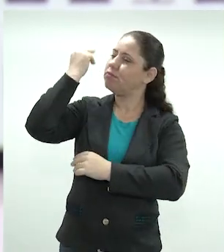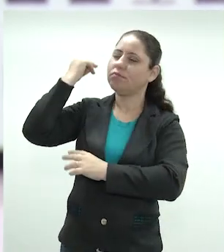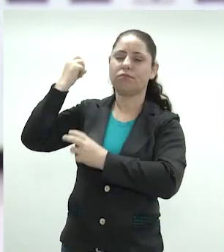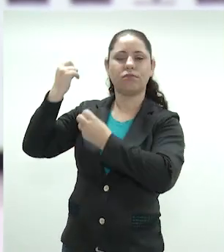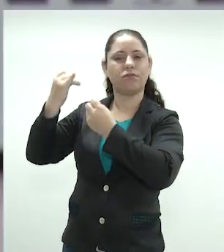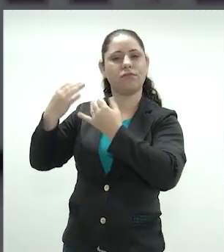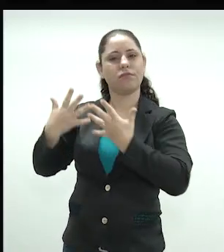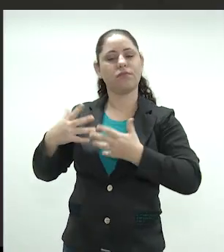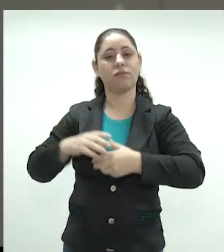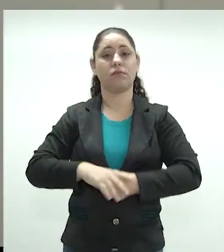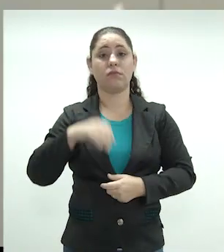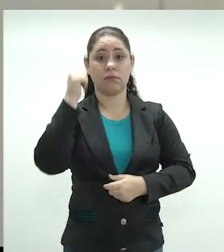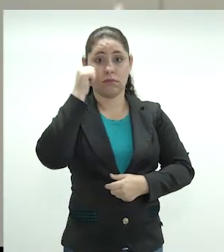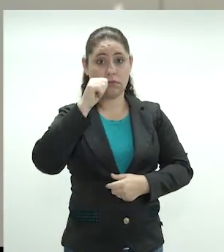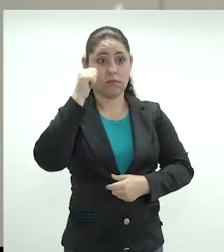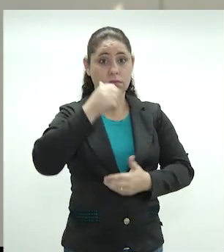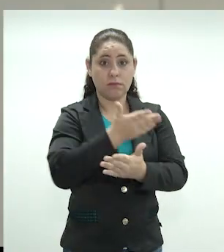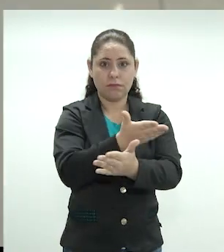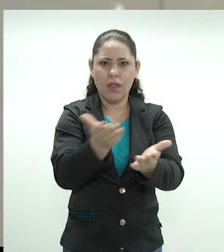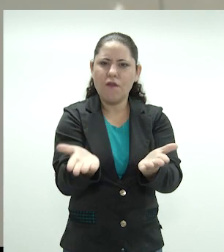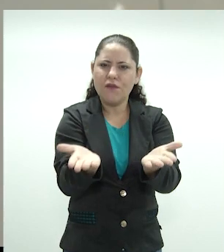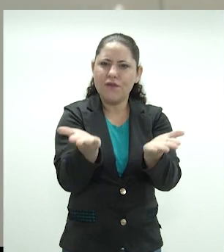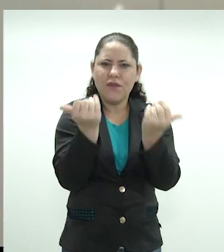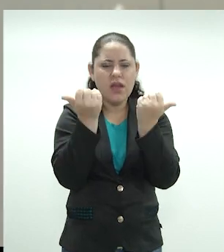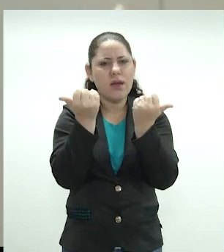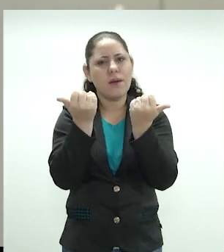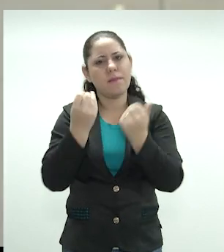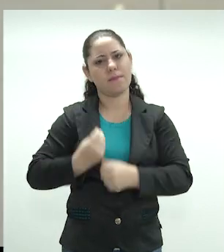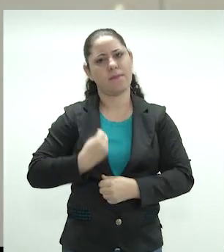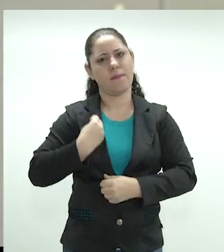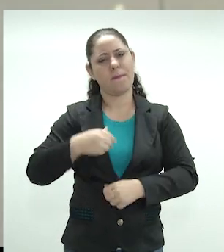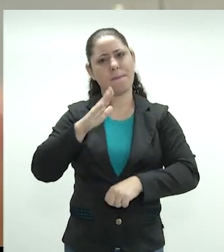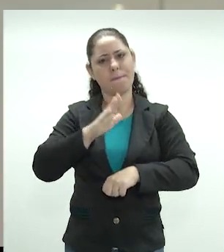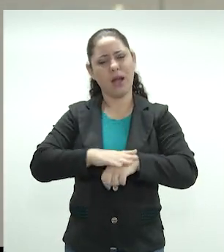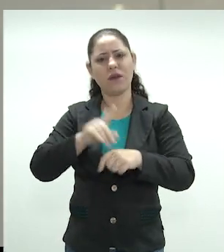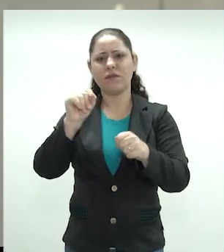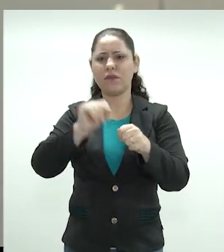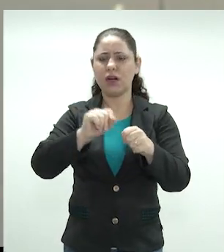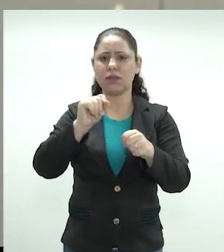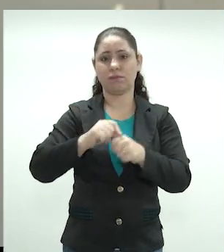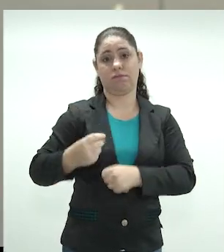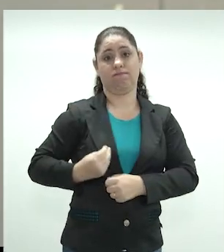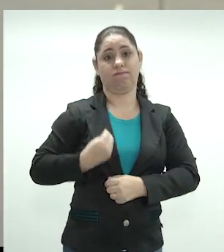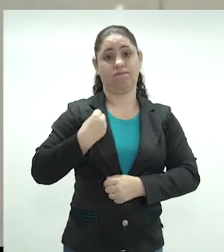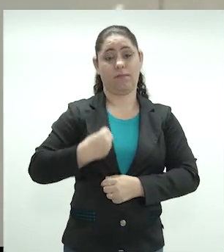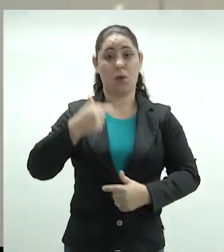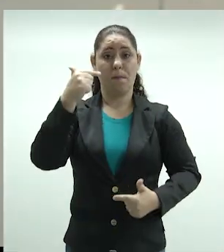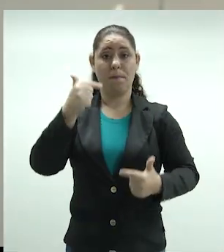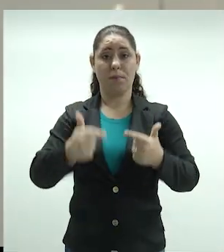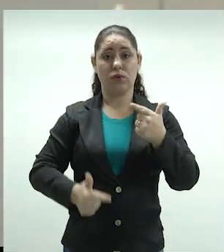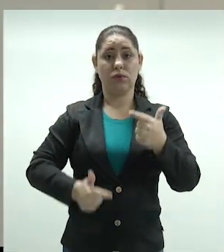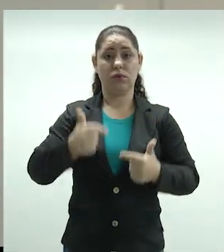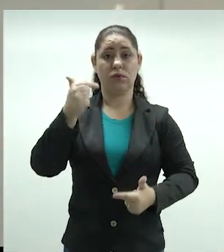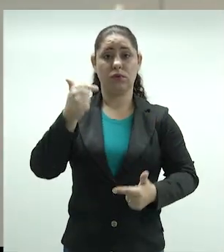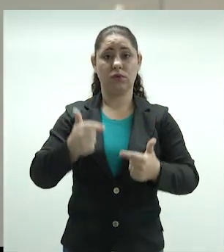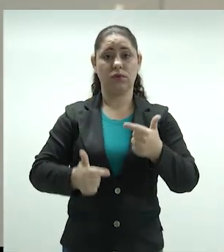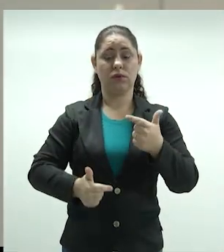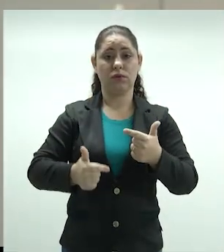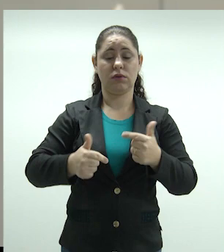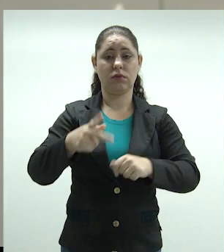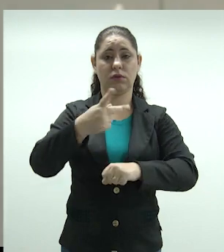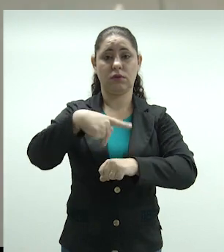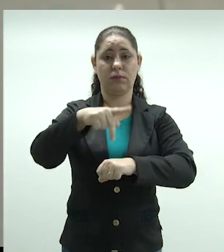do passado. Mulheres, venham participar mais, venham fazer parte da política no